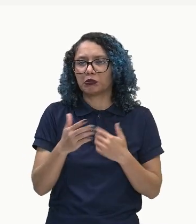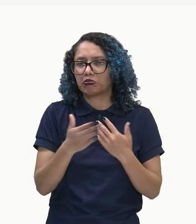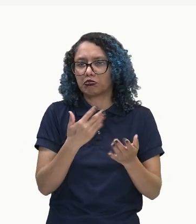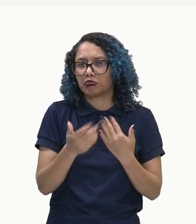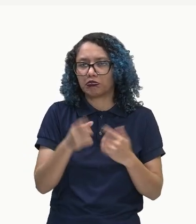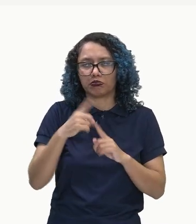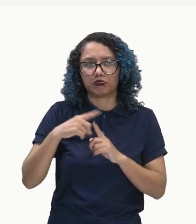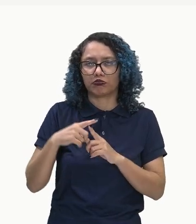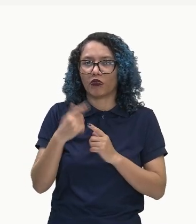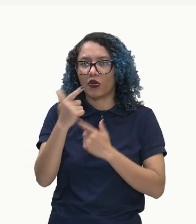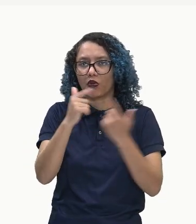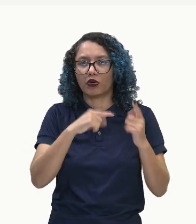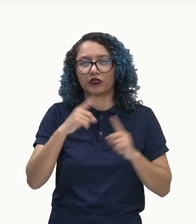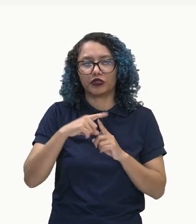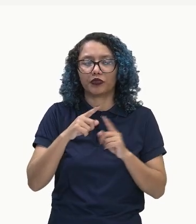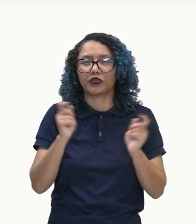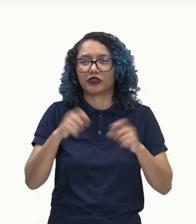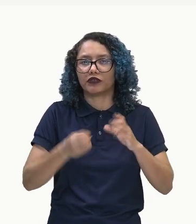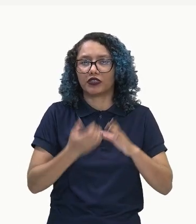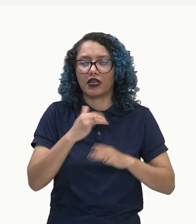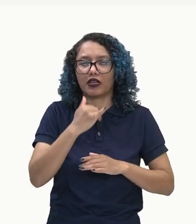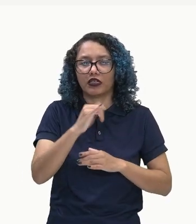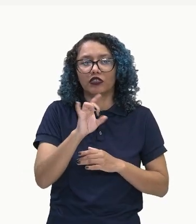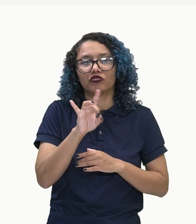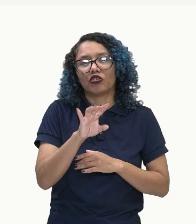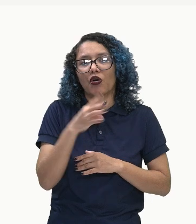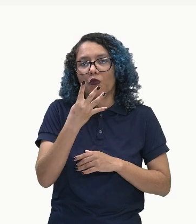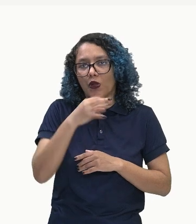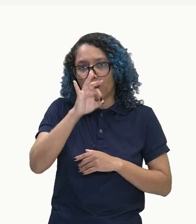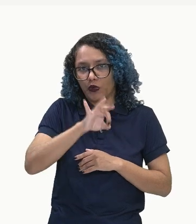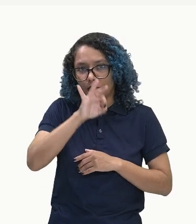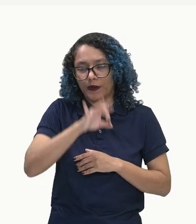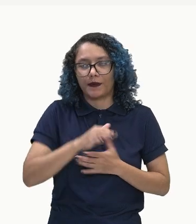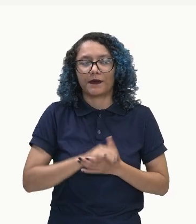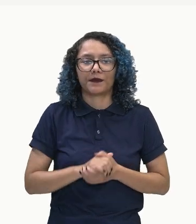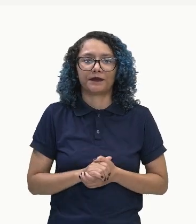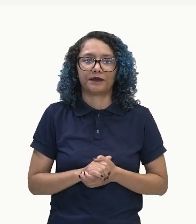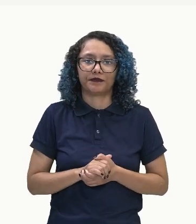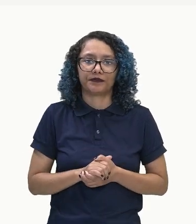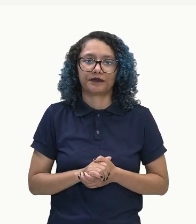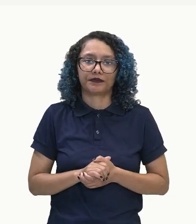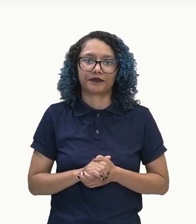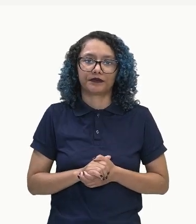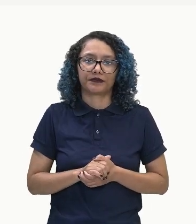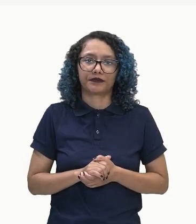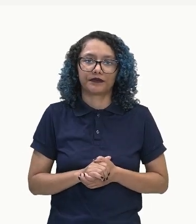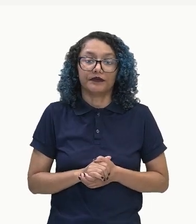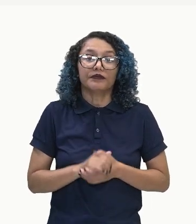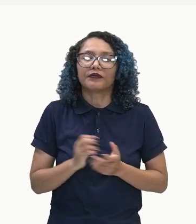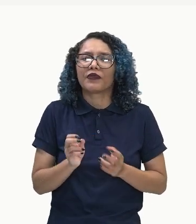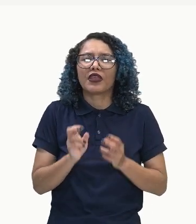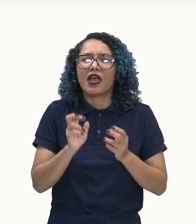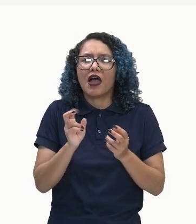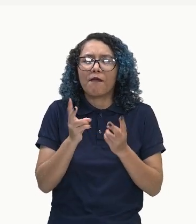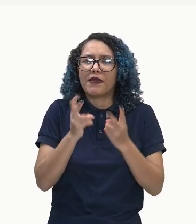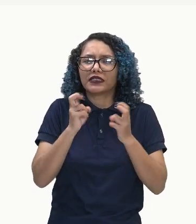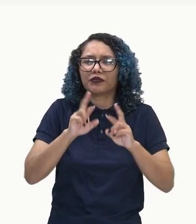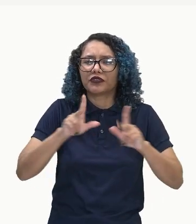forma de geração de energia elétrica, apenas 4%. E qual é a diferença que a gente observa